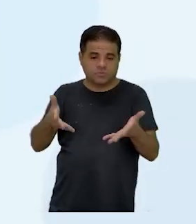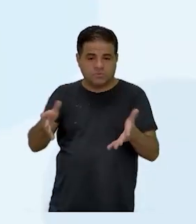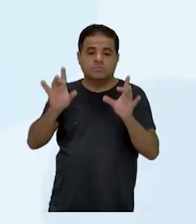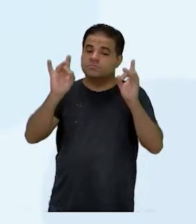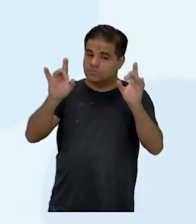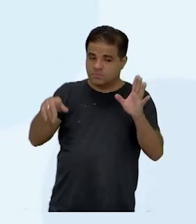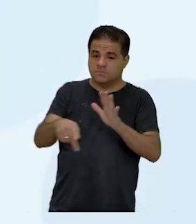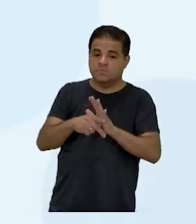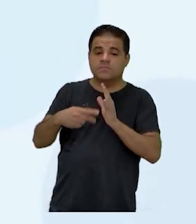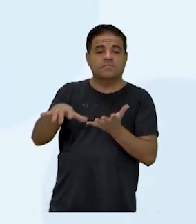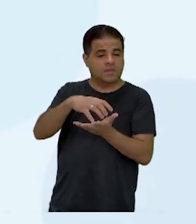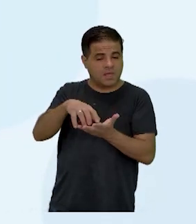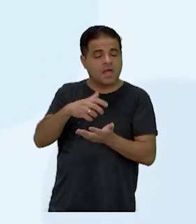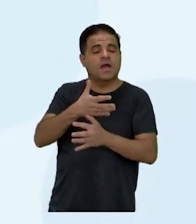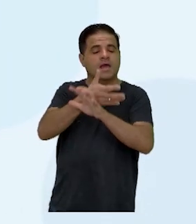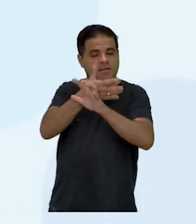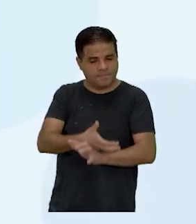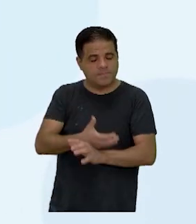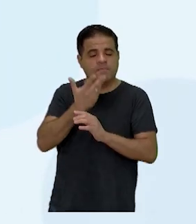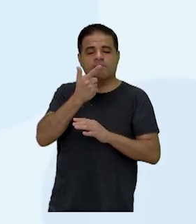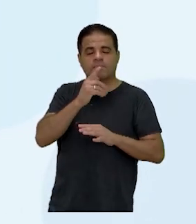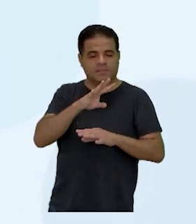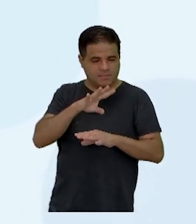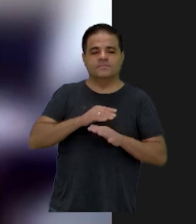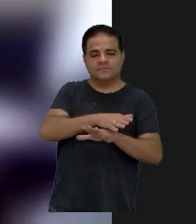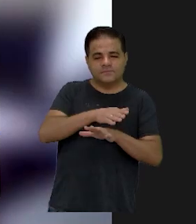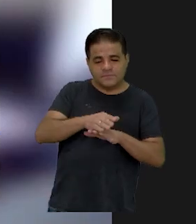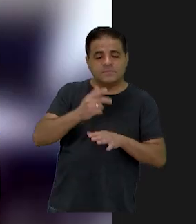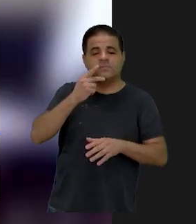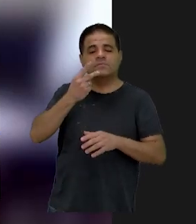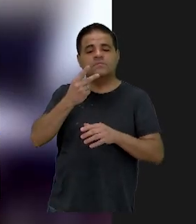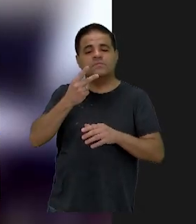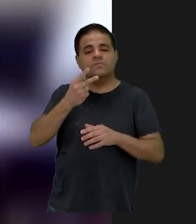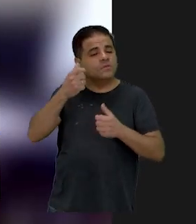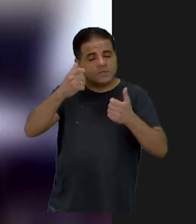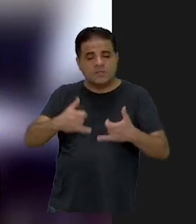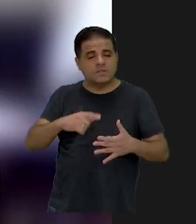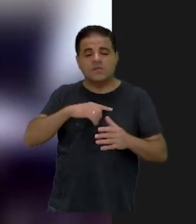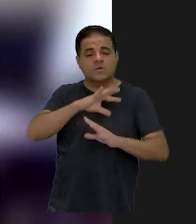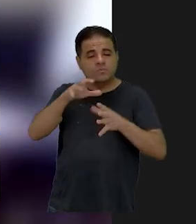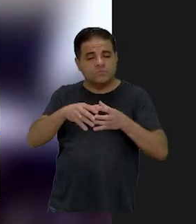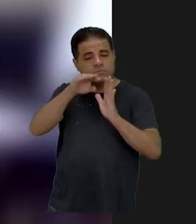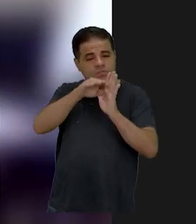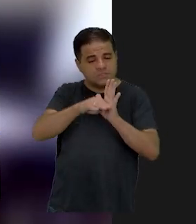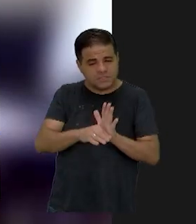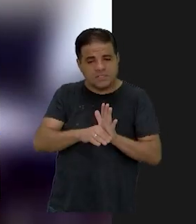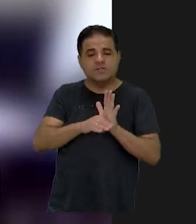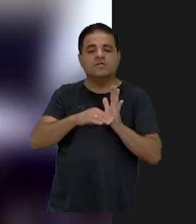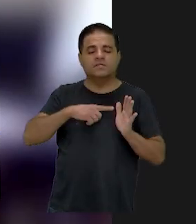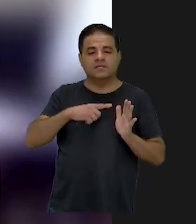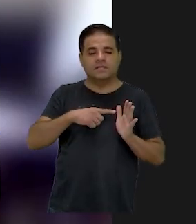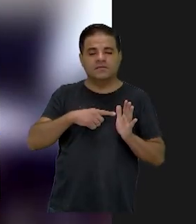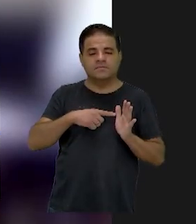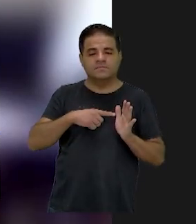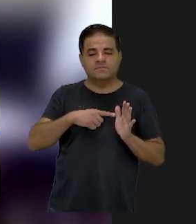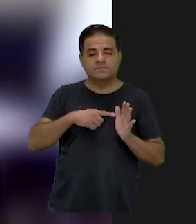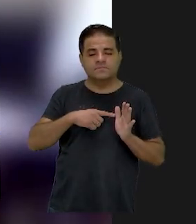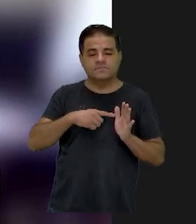aprendizagens desafiadoras, considerando os saberes e os interesses dos alunos para que todos